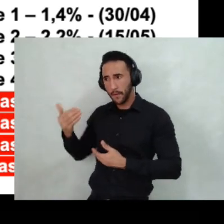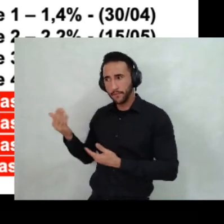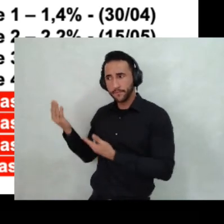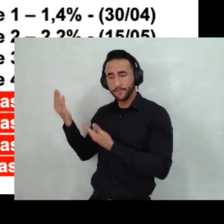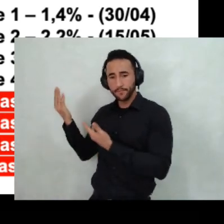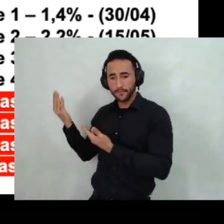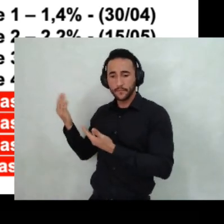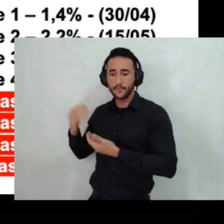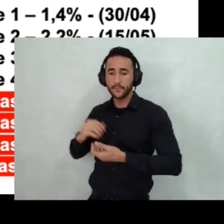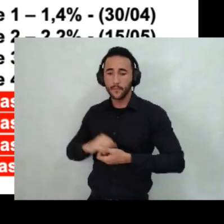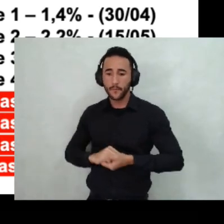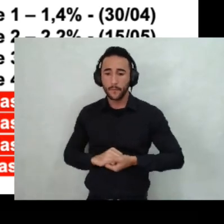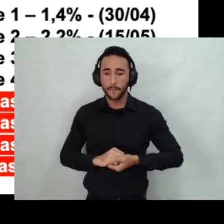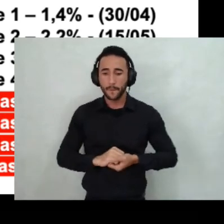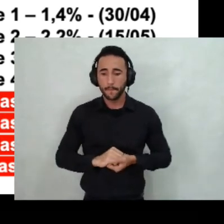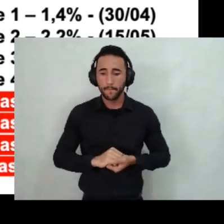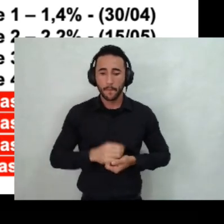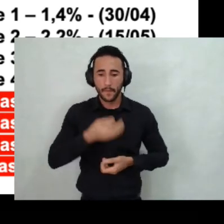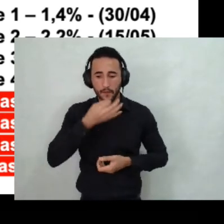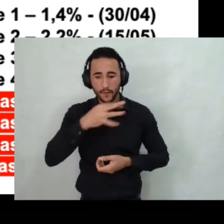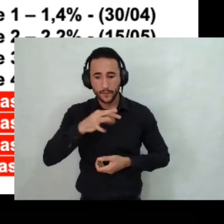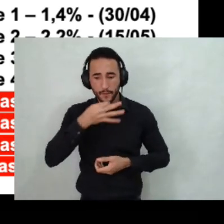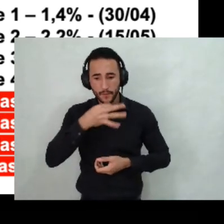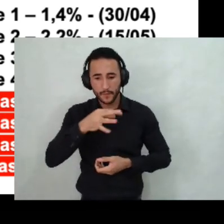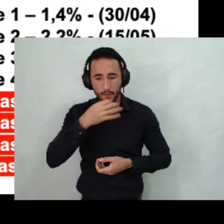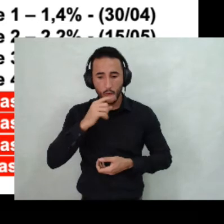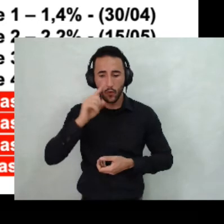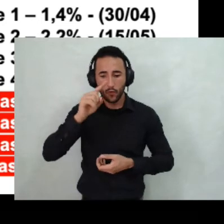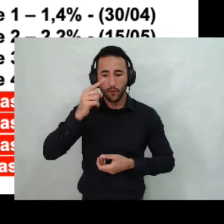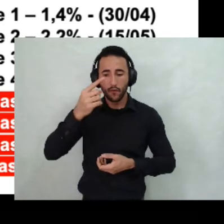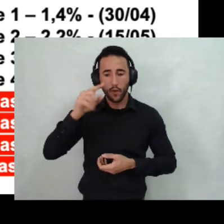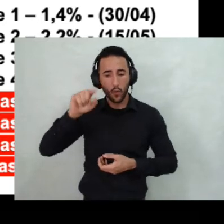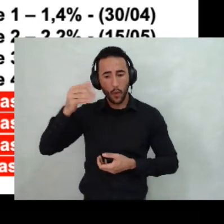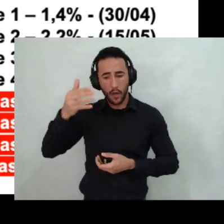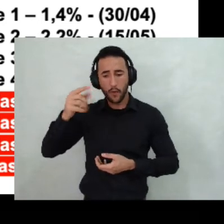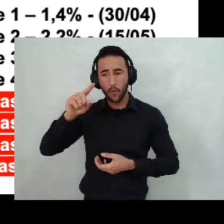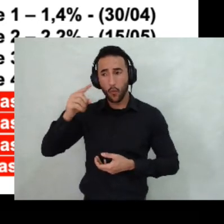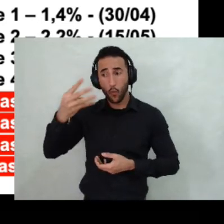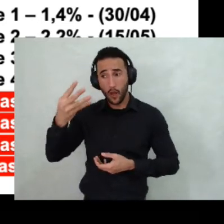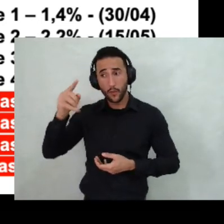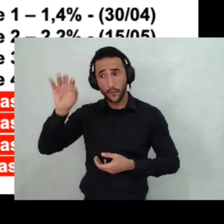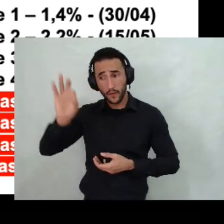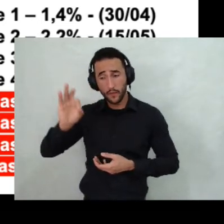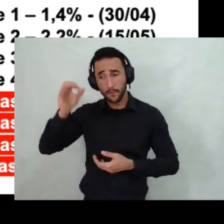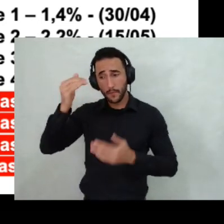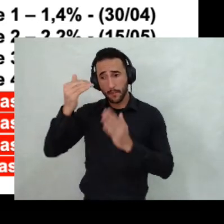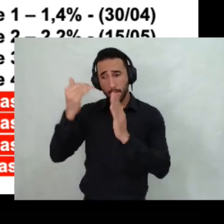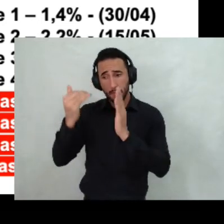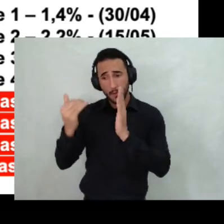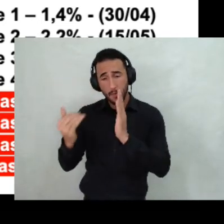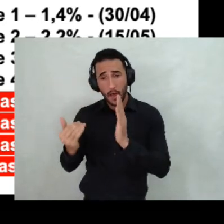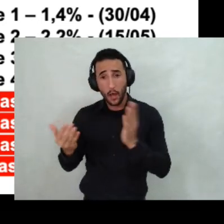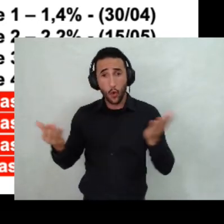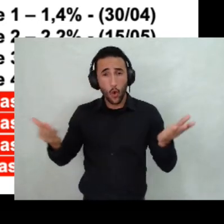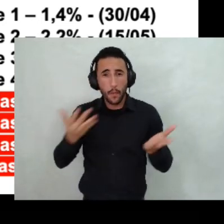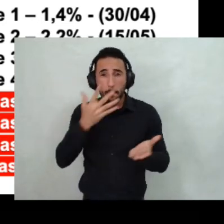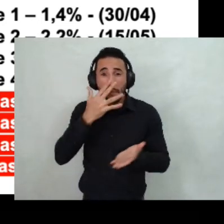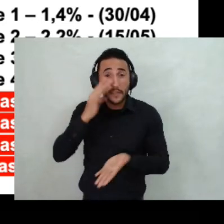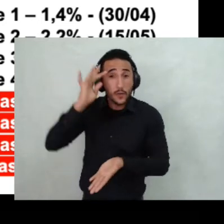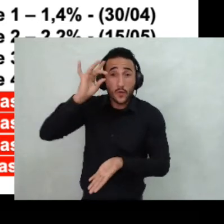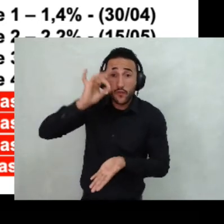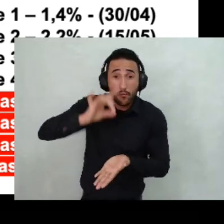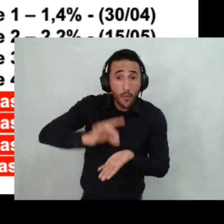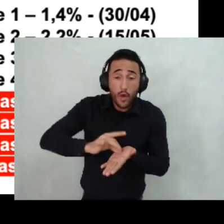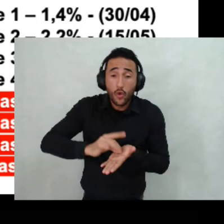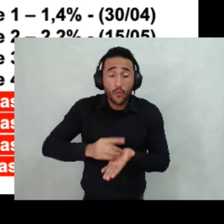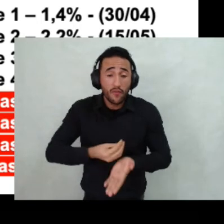6,6% no Rio Grande do Sul, 0,1%, confirmando o que nós estamos vivendo agora. Ou seja, que o país, na verdade, não tem